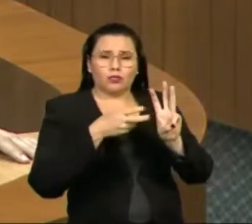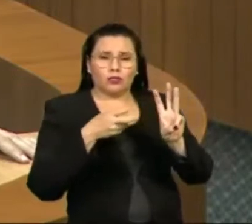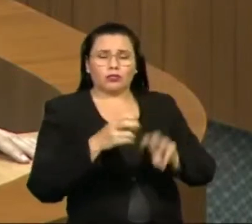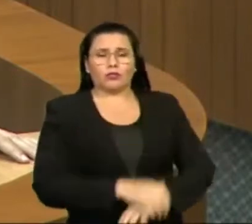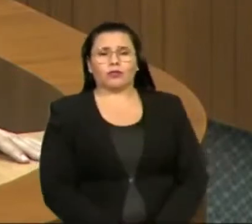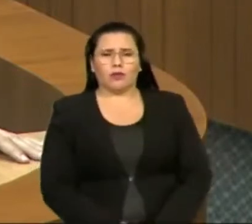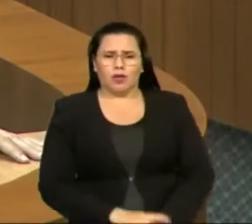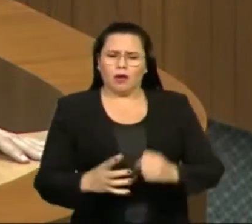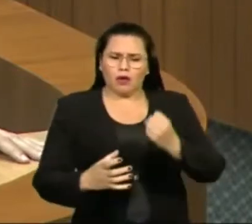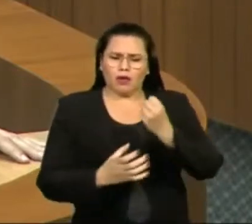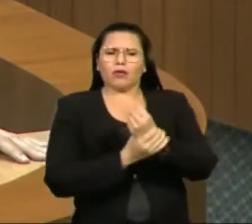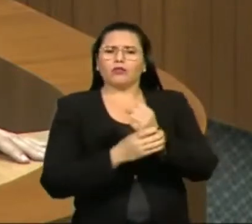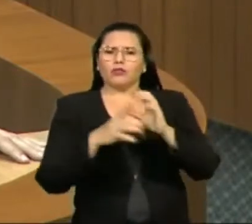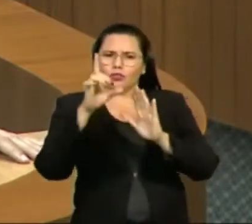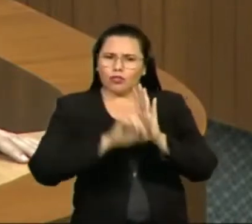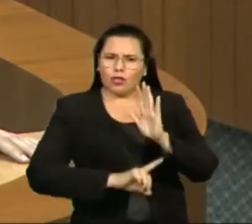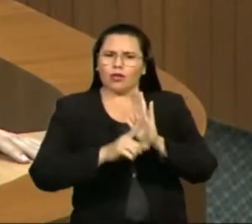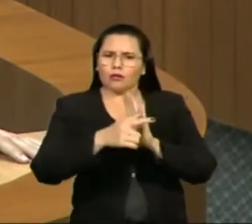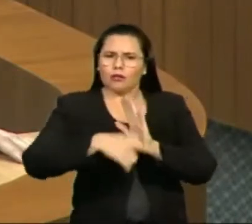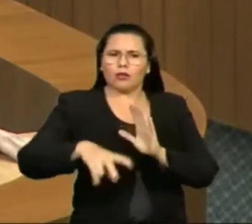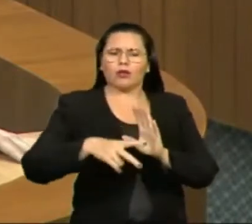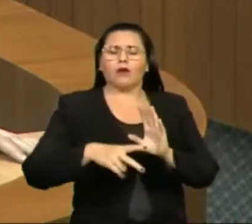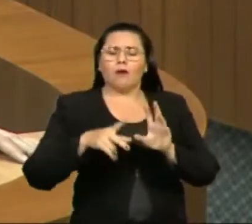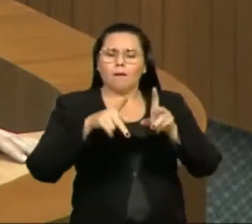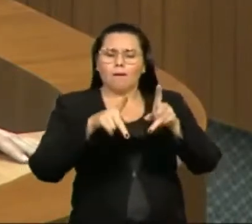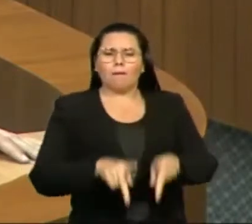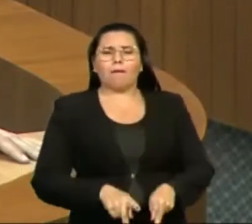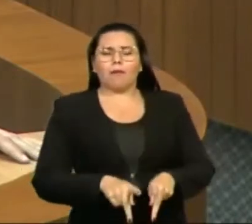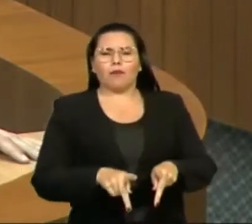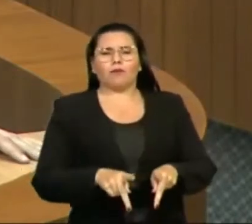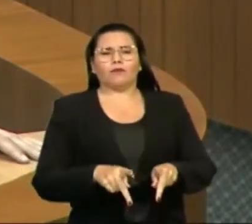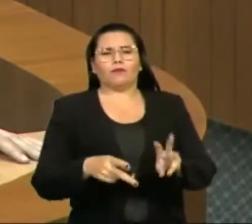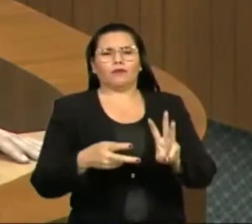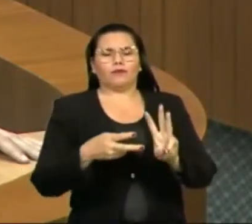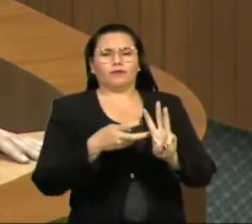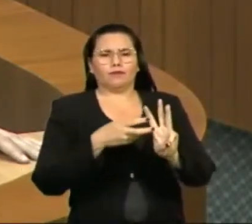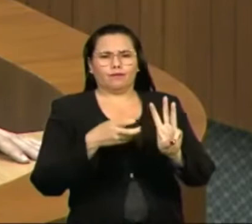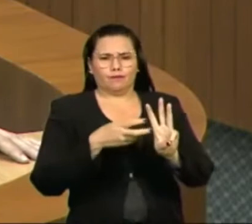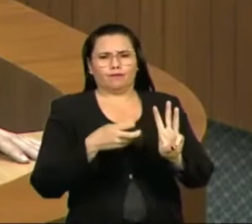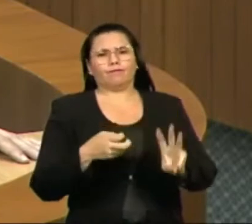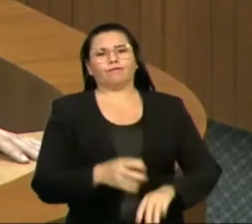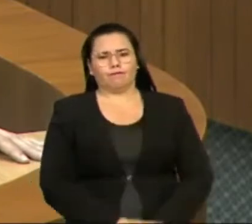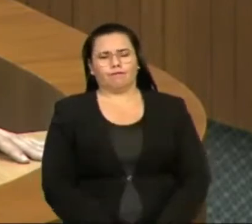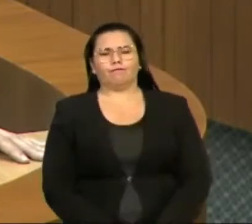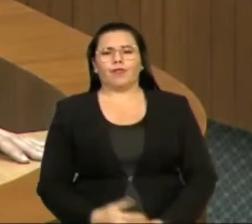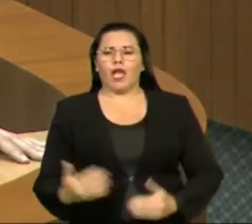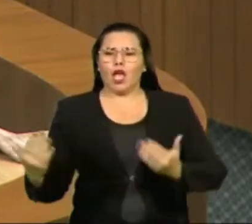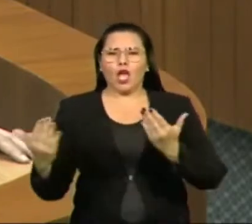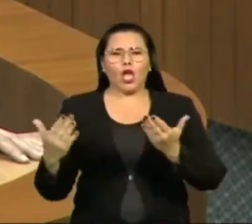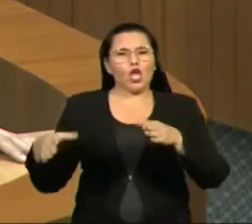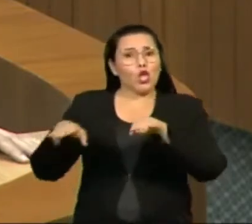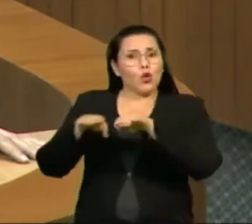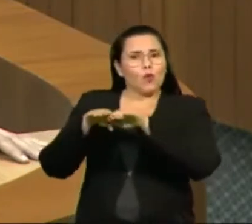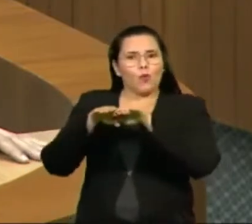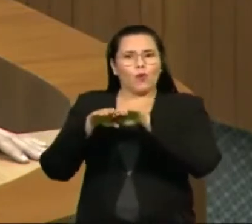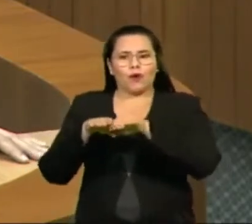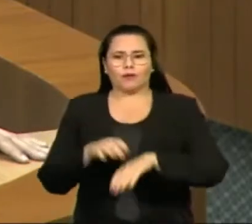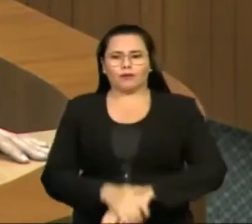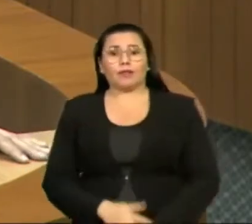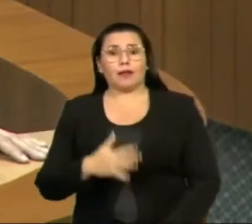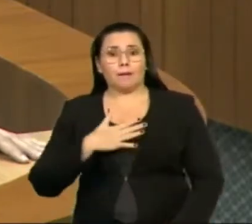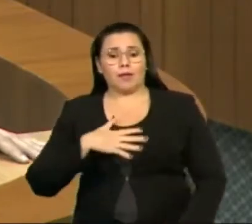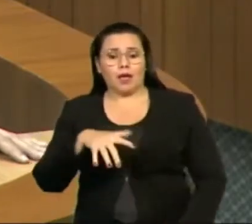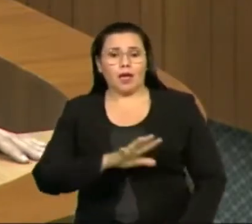originários tenham o mesmo acesso à educação de qualidade que os não indígenas têm. Só na minha região vai ser implantado